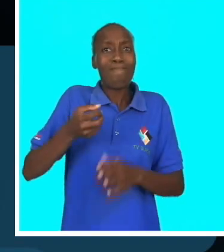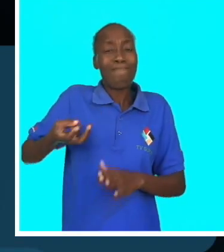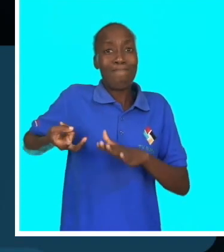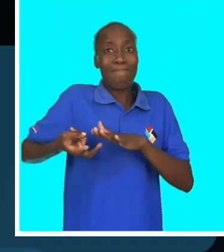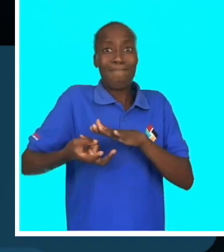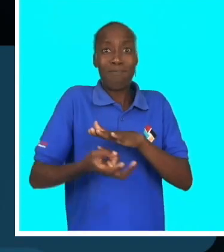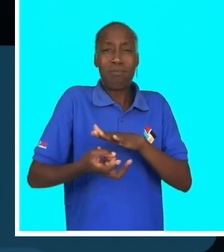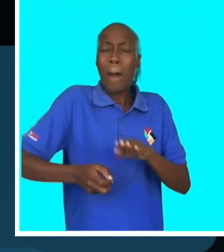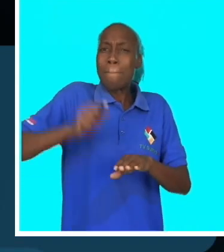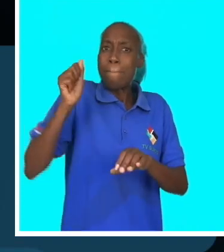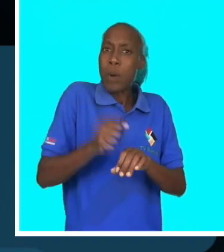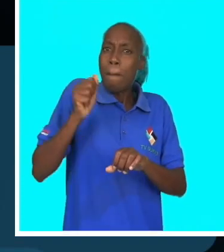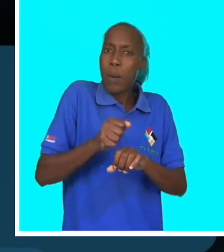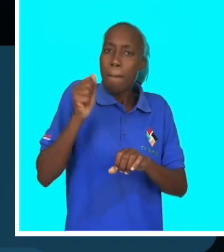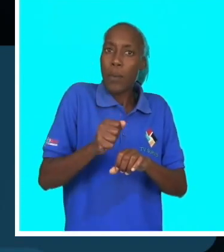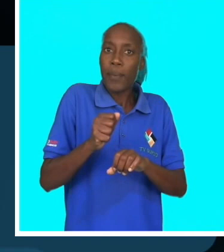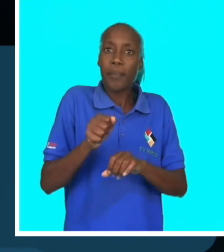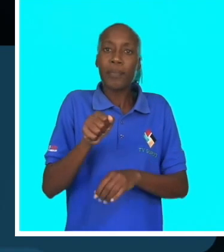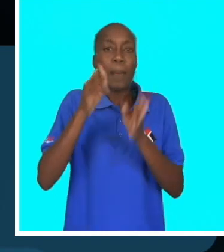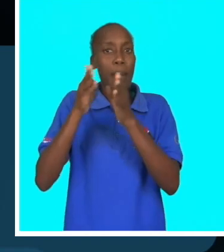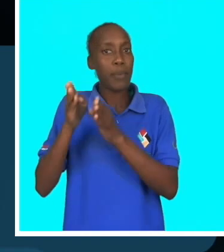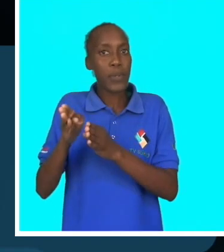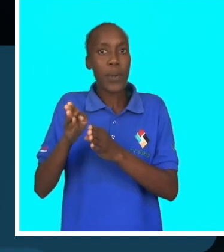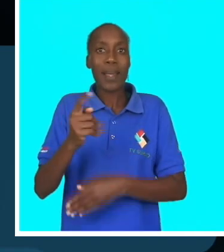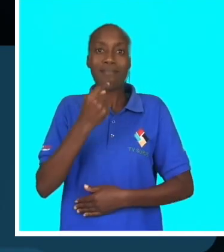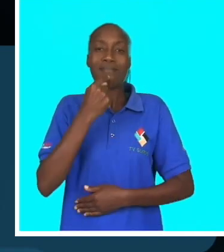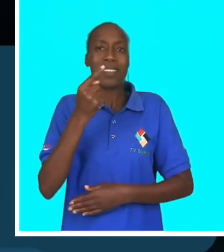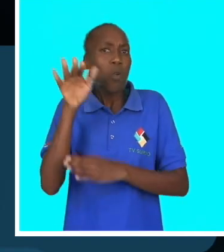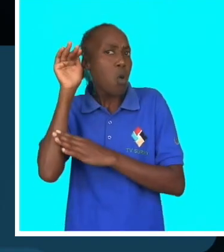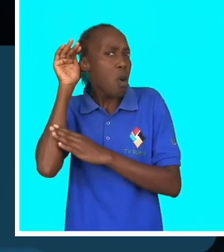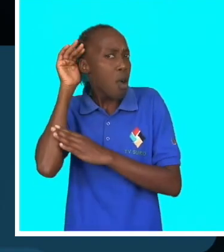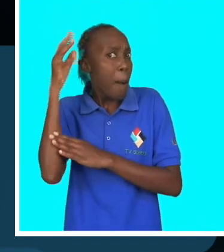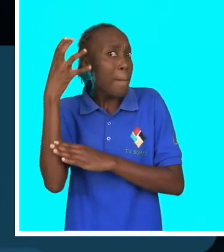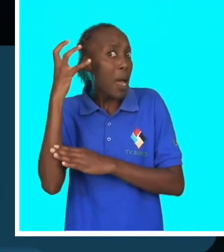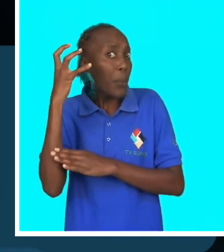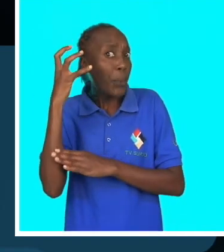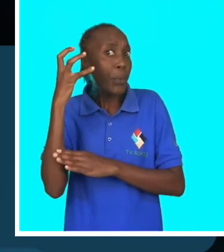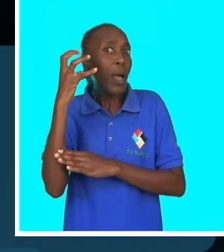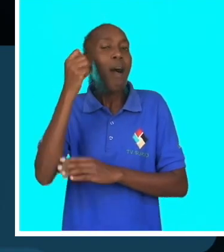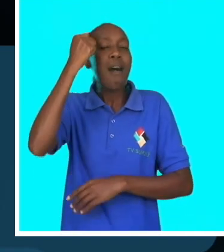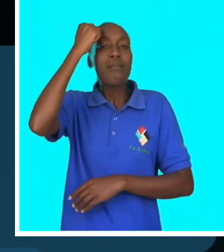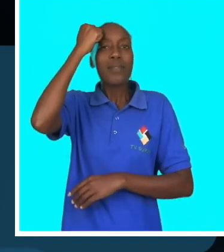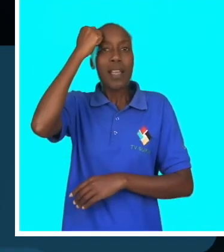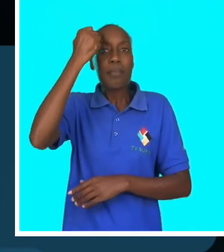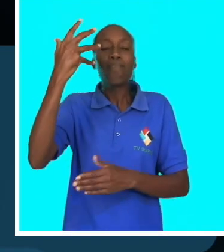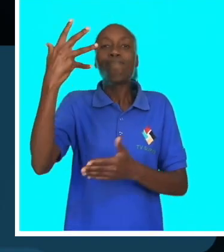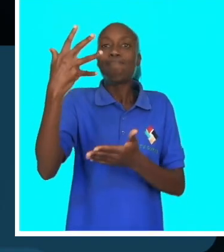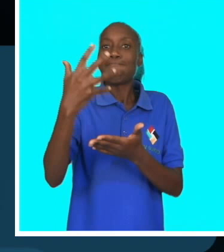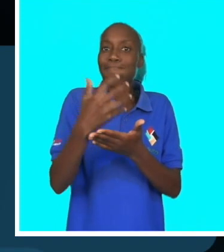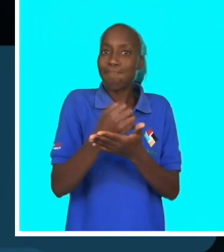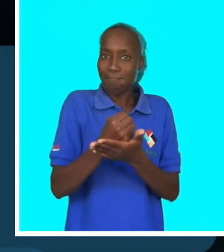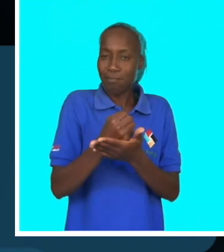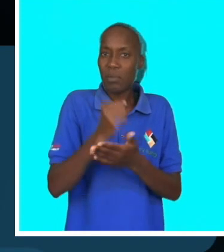pedra e bater por baixo, não é, para dizer, para eles ouvirem o barulho e saberem onde é que